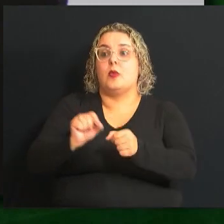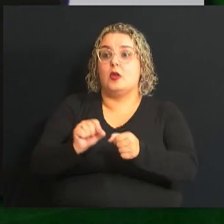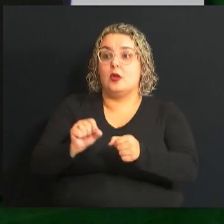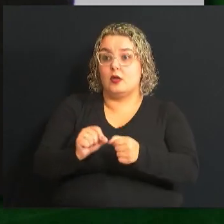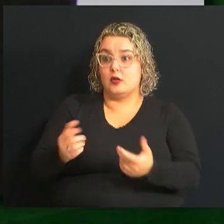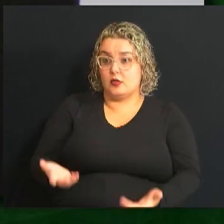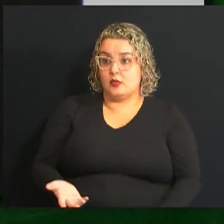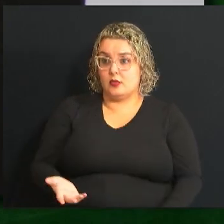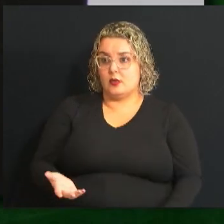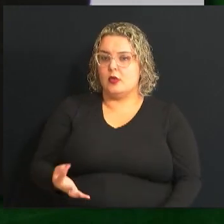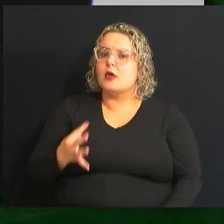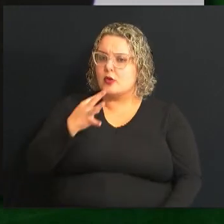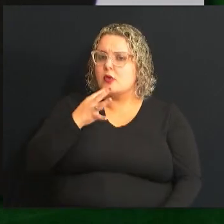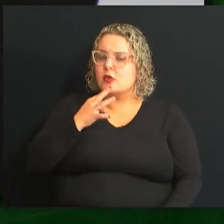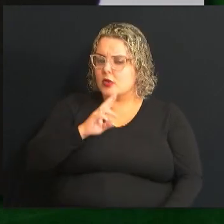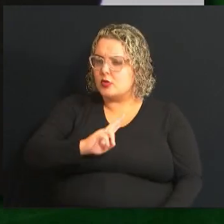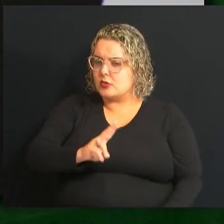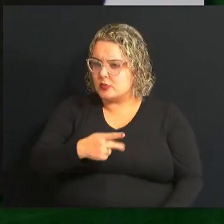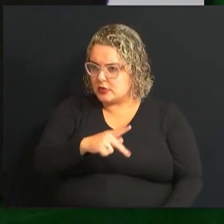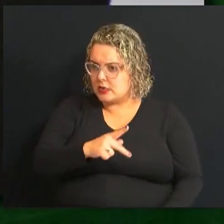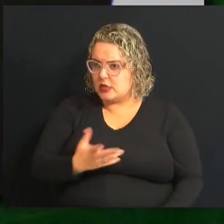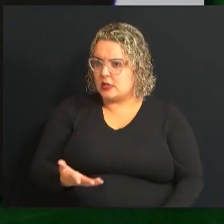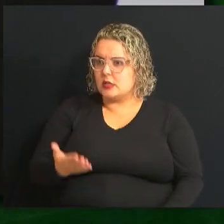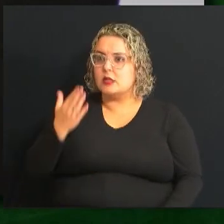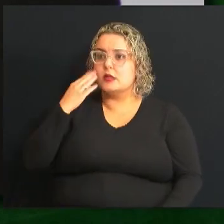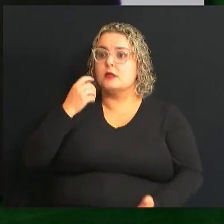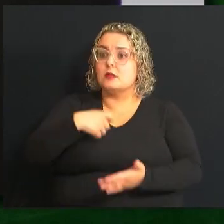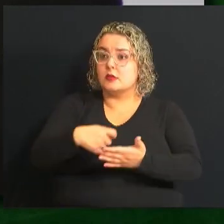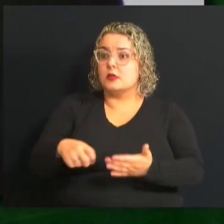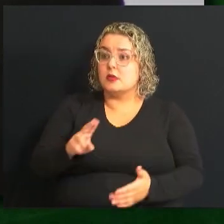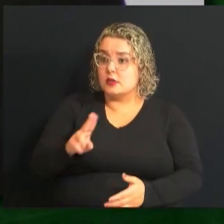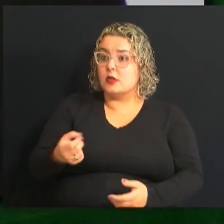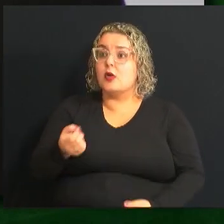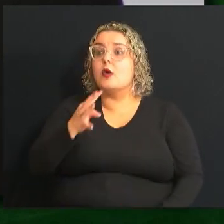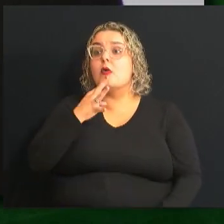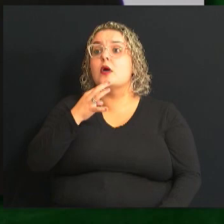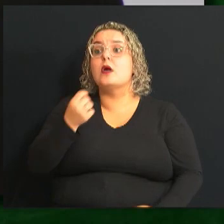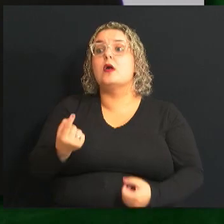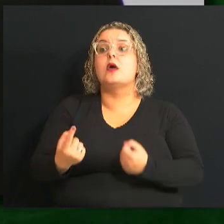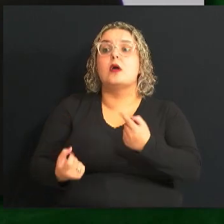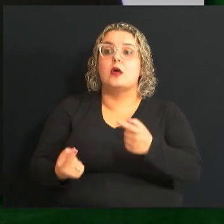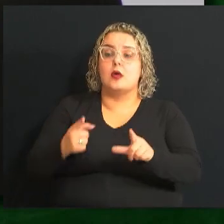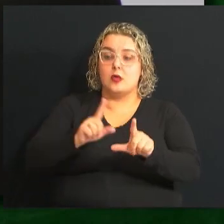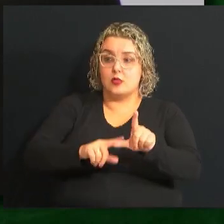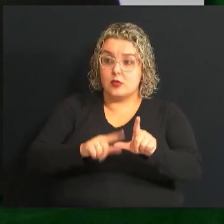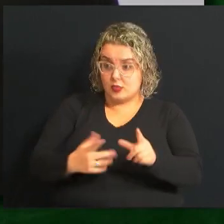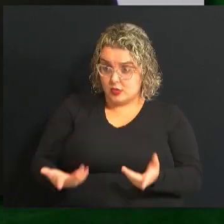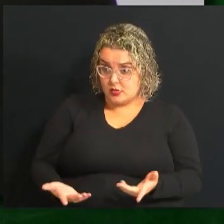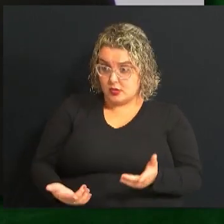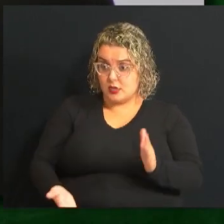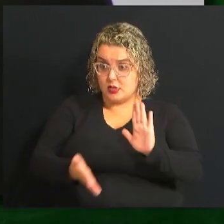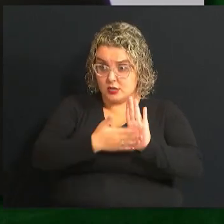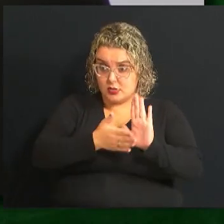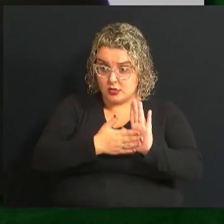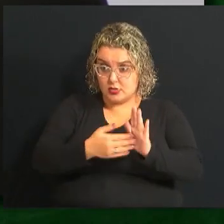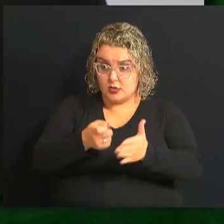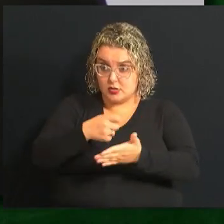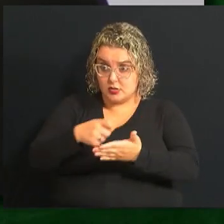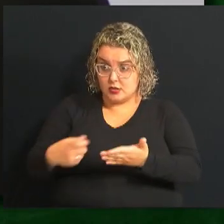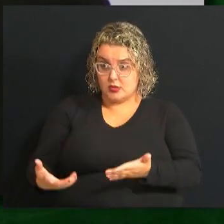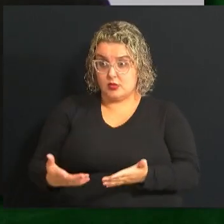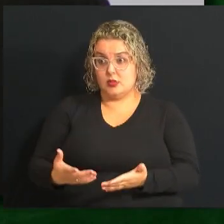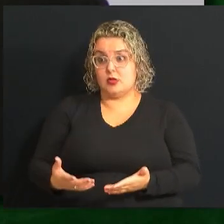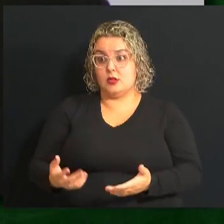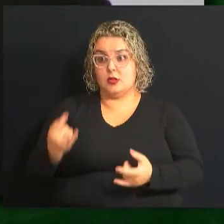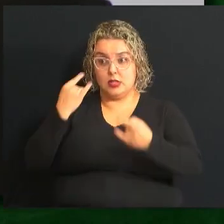o nome dele? Ele sabe escrever o nome dele? Ele conhece algumas letras? Né? Ele se propõe a escrever? Ele se